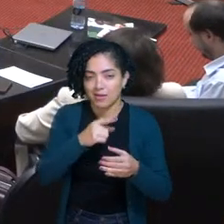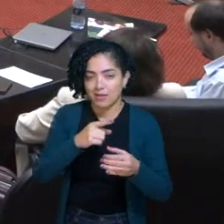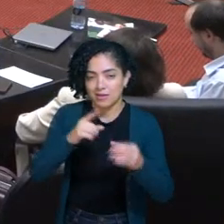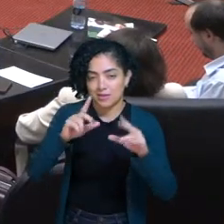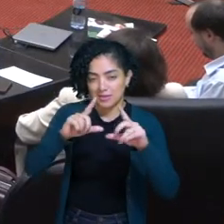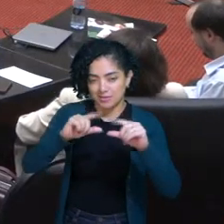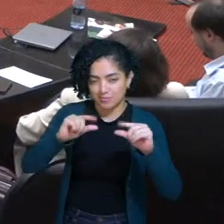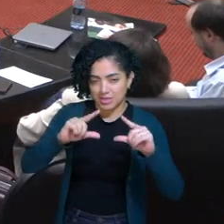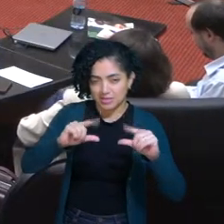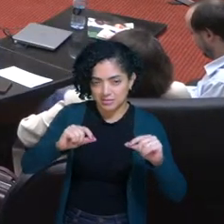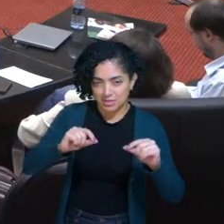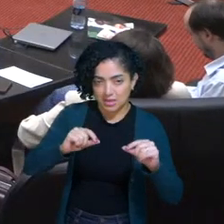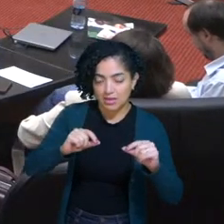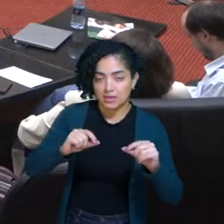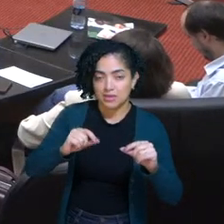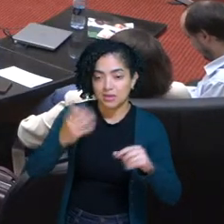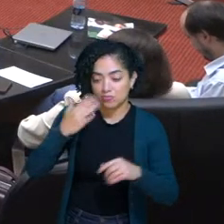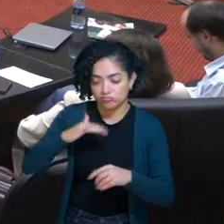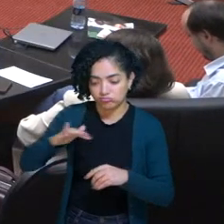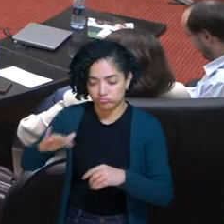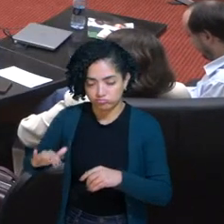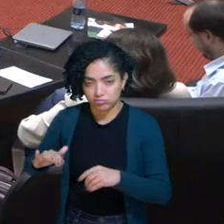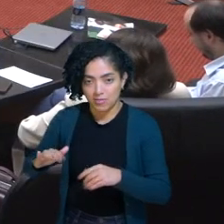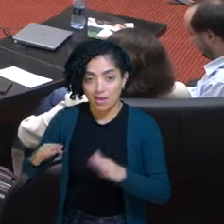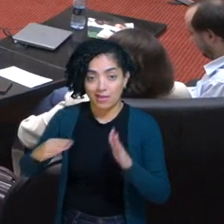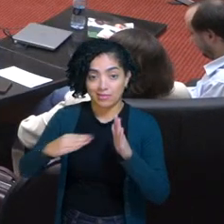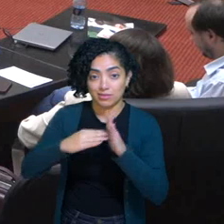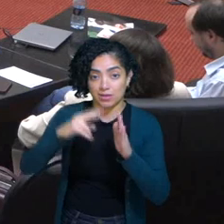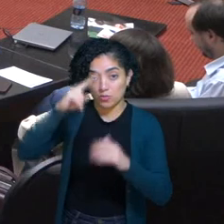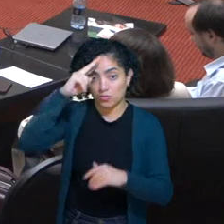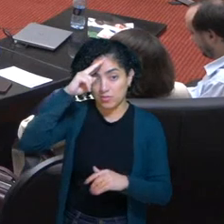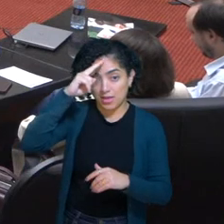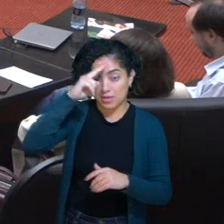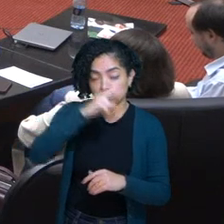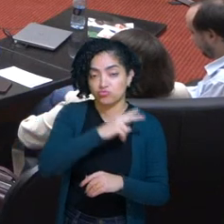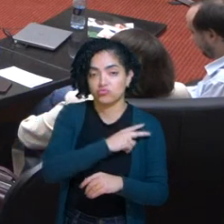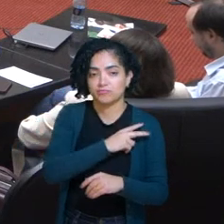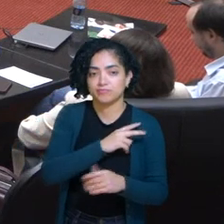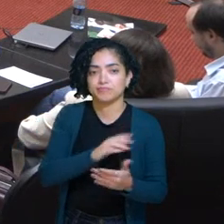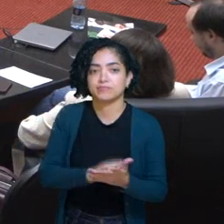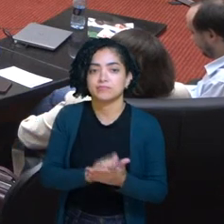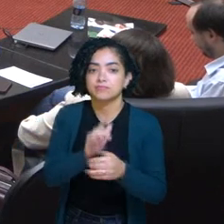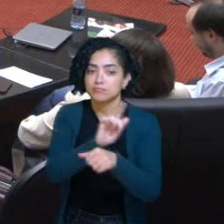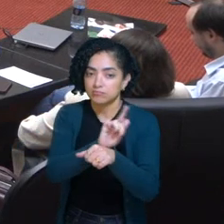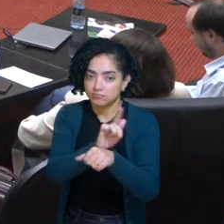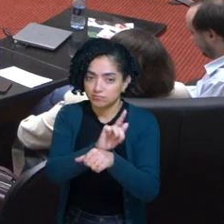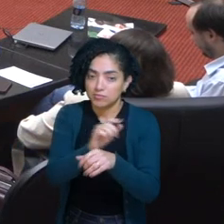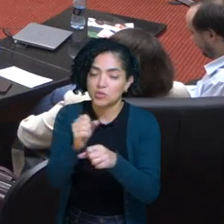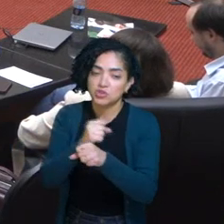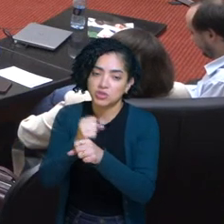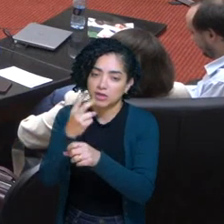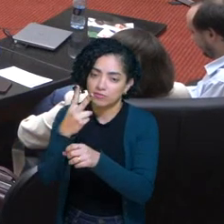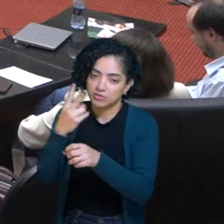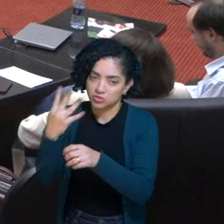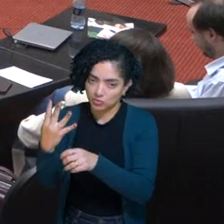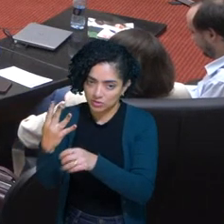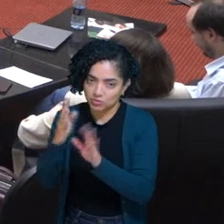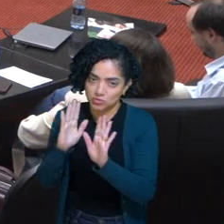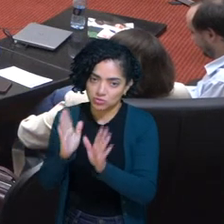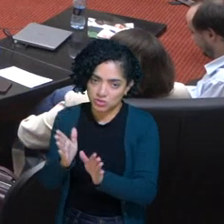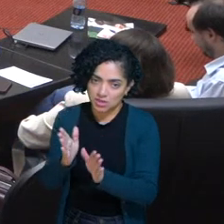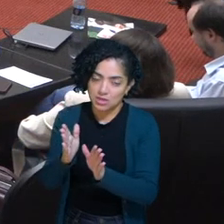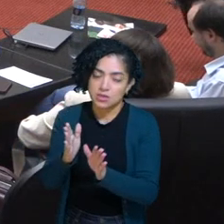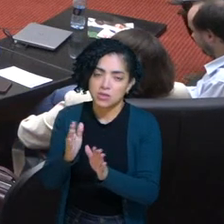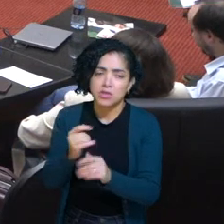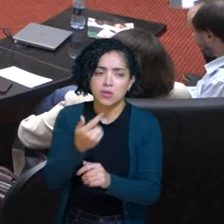a educação infantil até o médio Então sou gestora minha escola tem 24 anos né dirigi outras